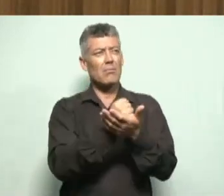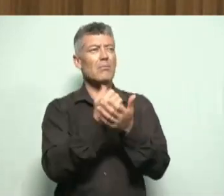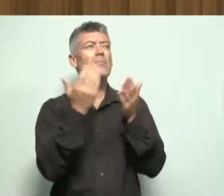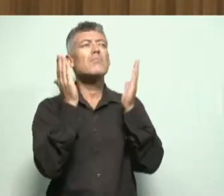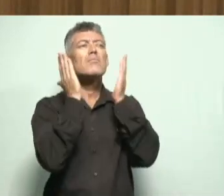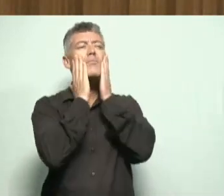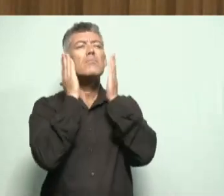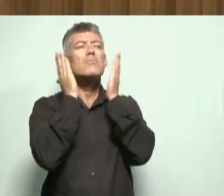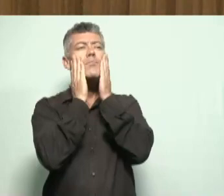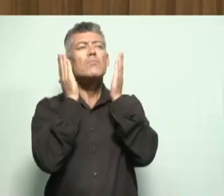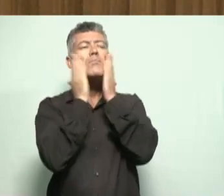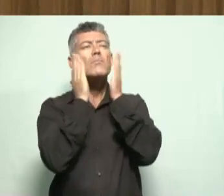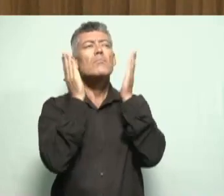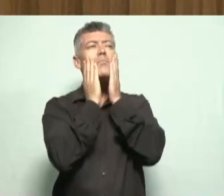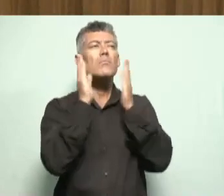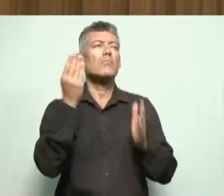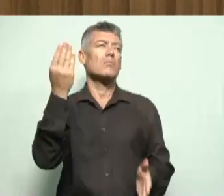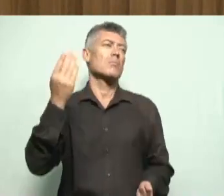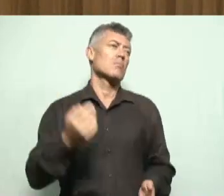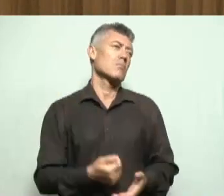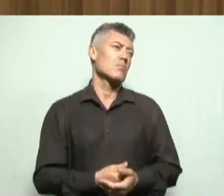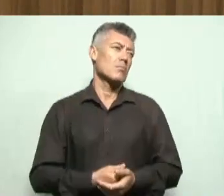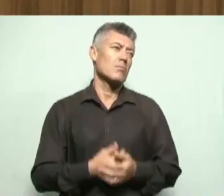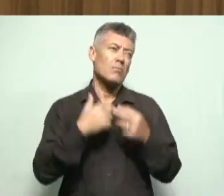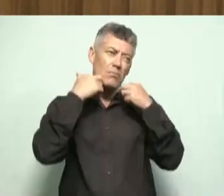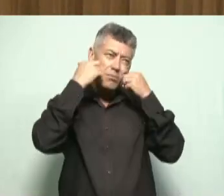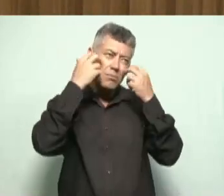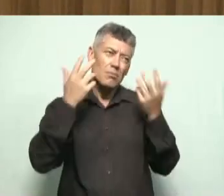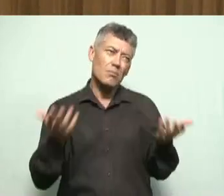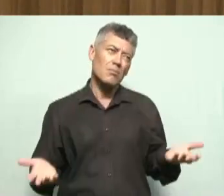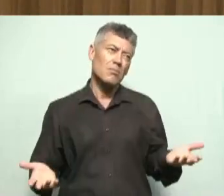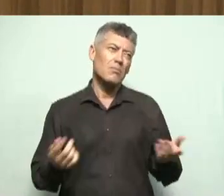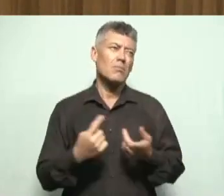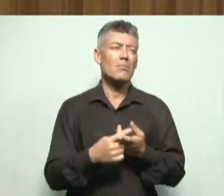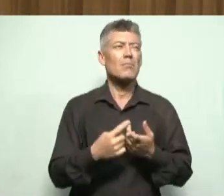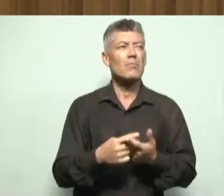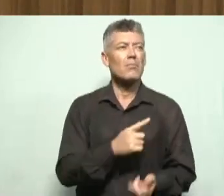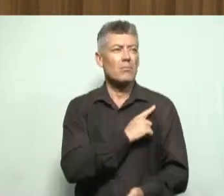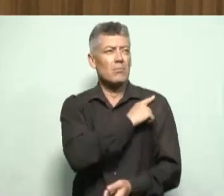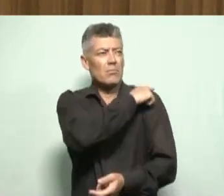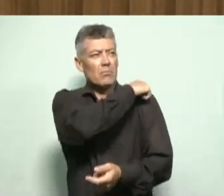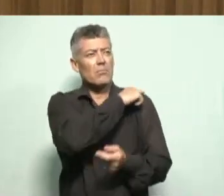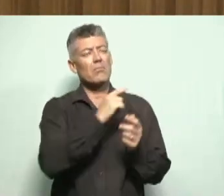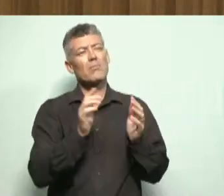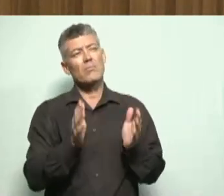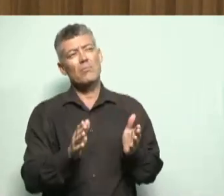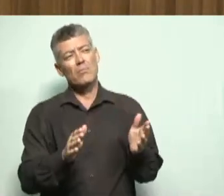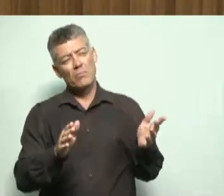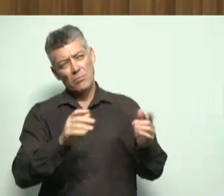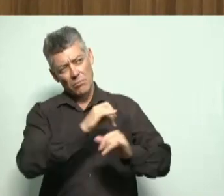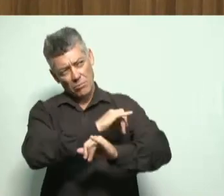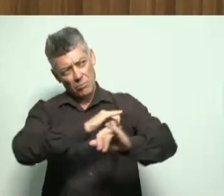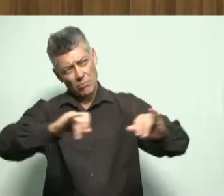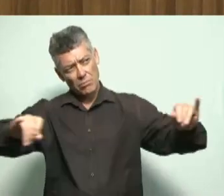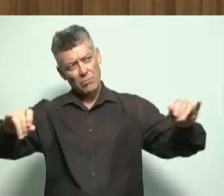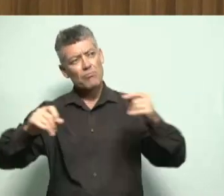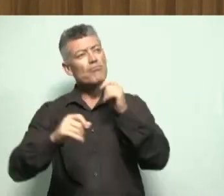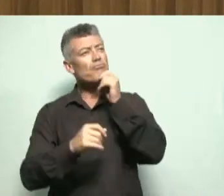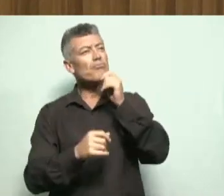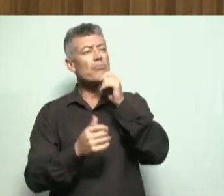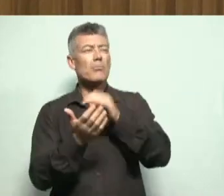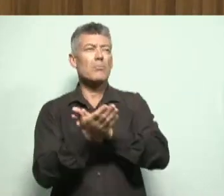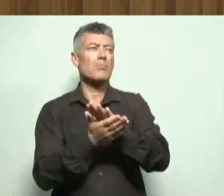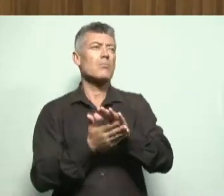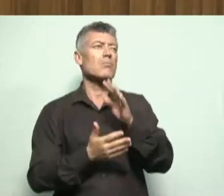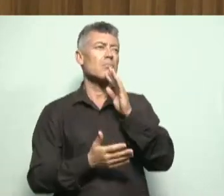pau. É cara de pau, e vai passar vergonha, porque o deputado-general Girão já foi lá e disse que nem conhecia,